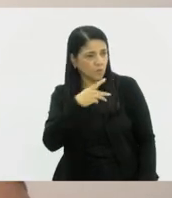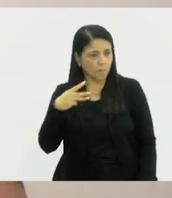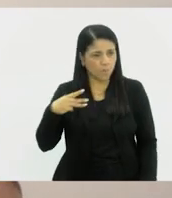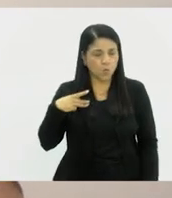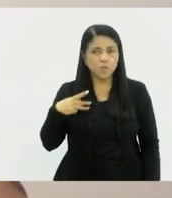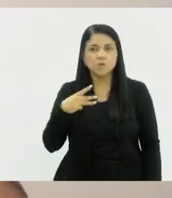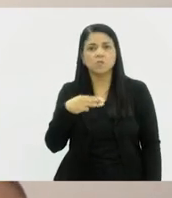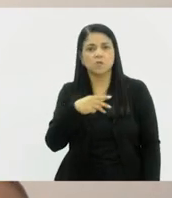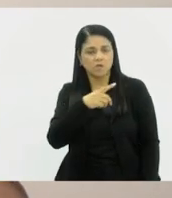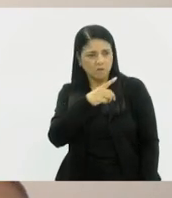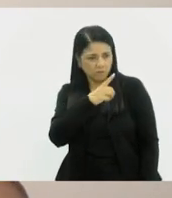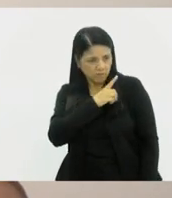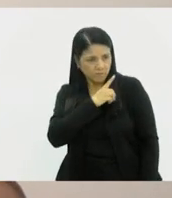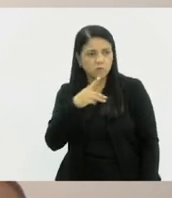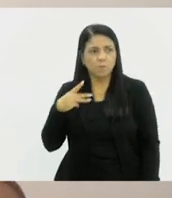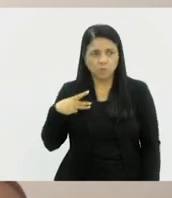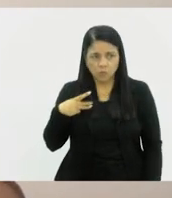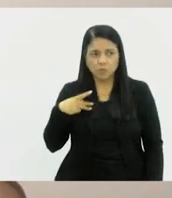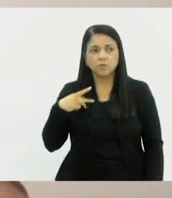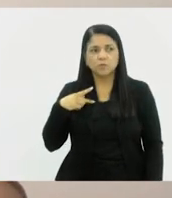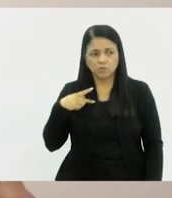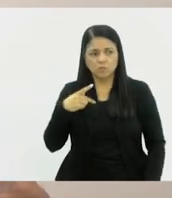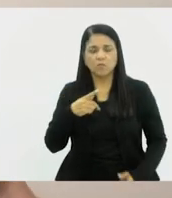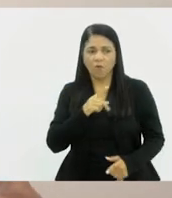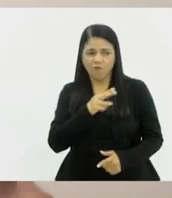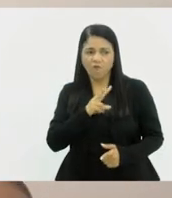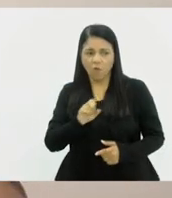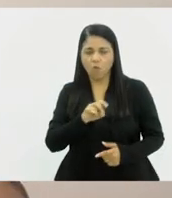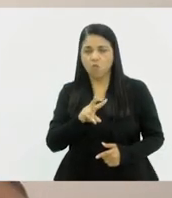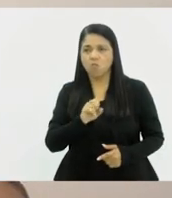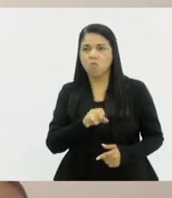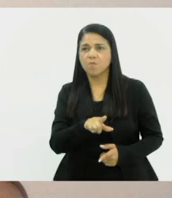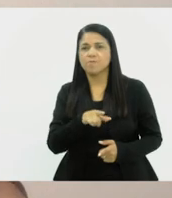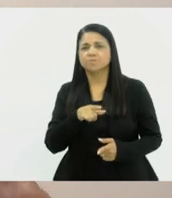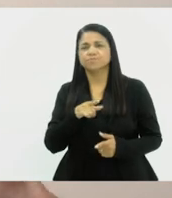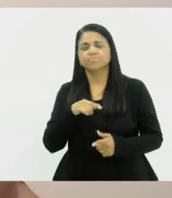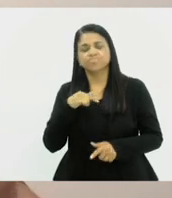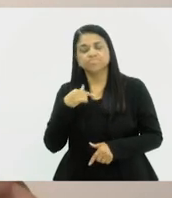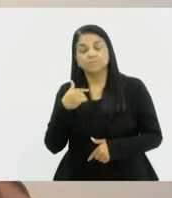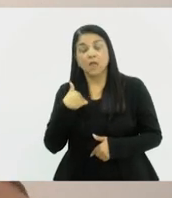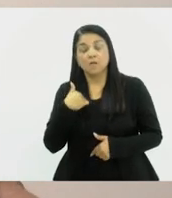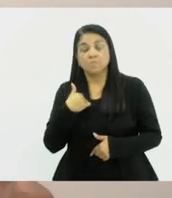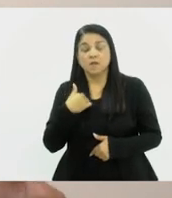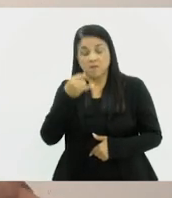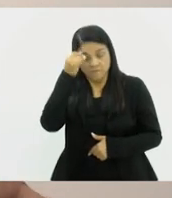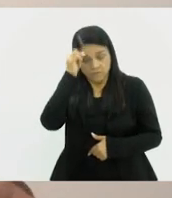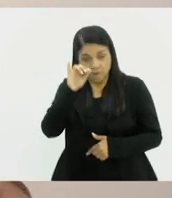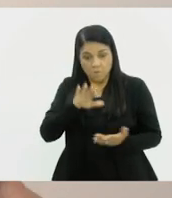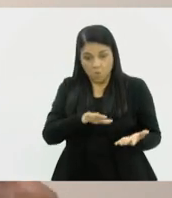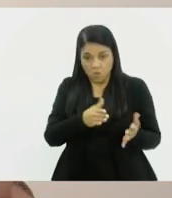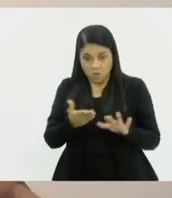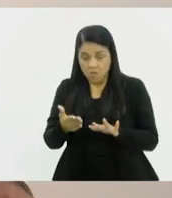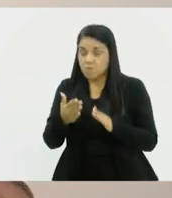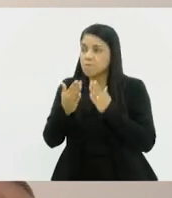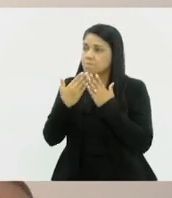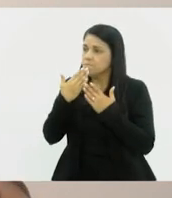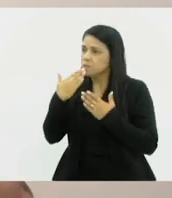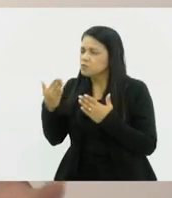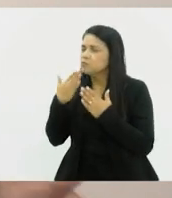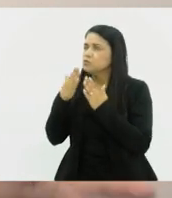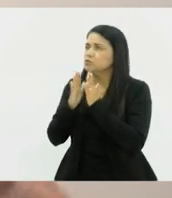enfim aí ele depois de muito custo para eu não morrer né tive que implorar muito ele me levou para